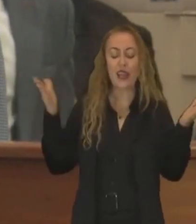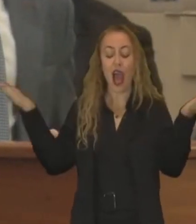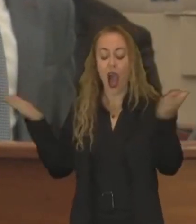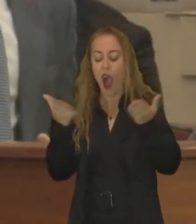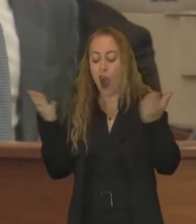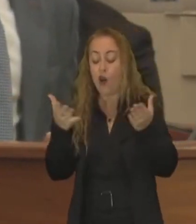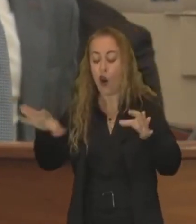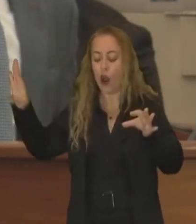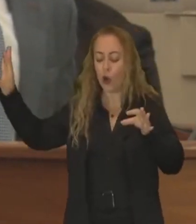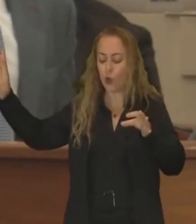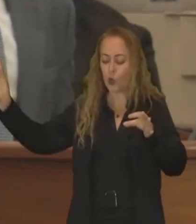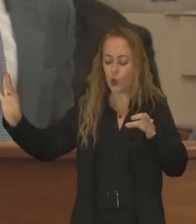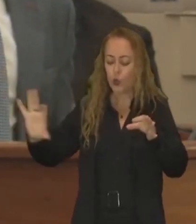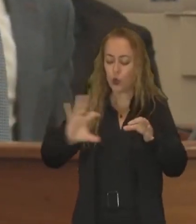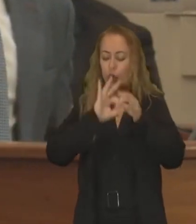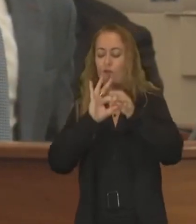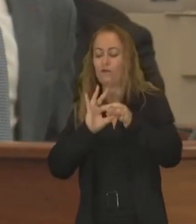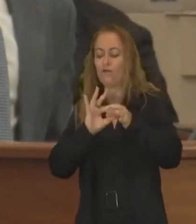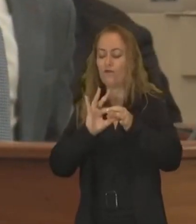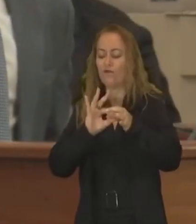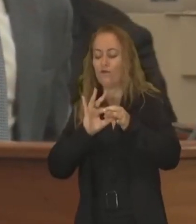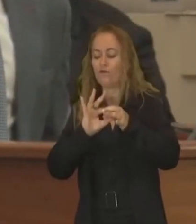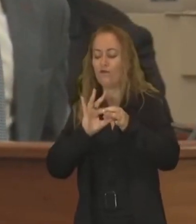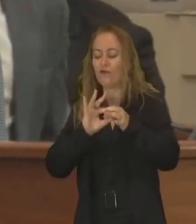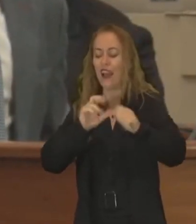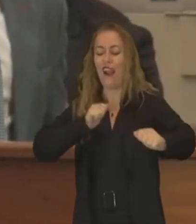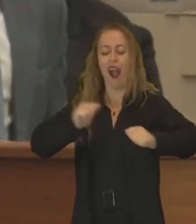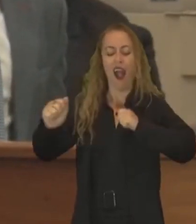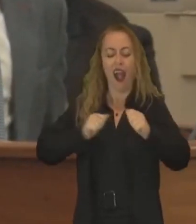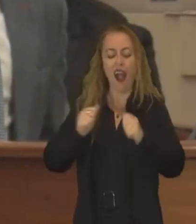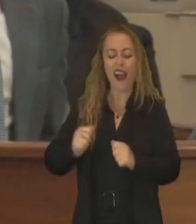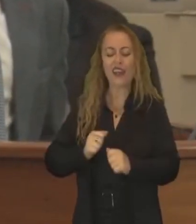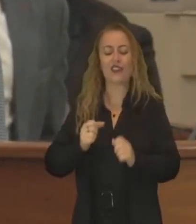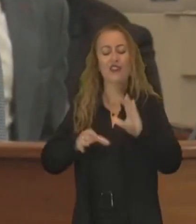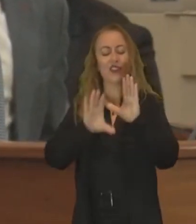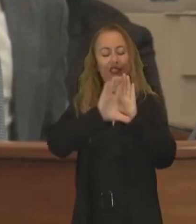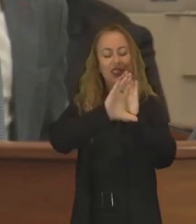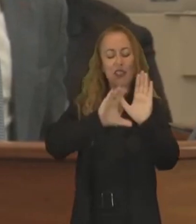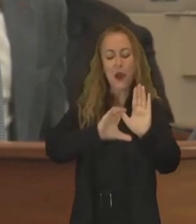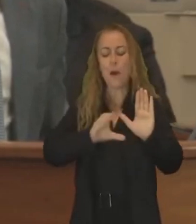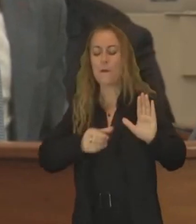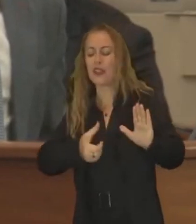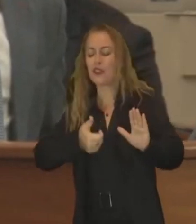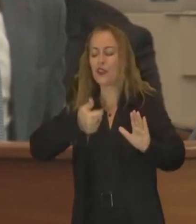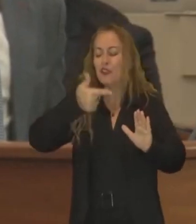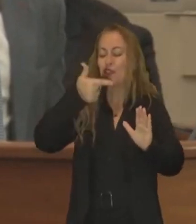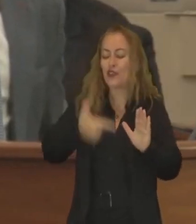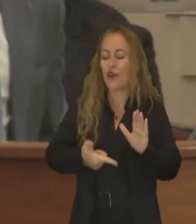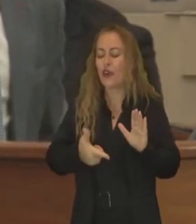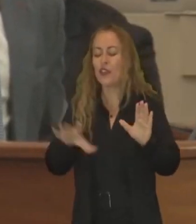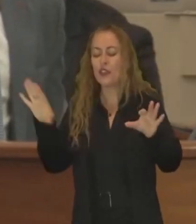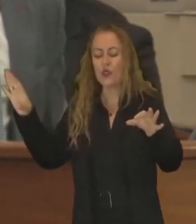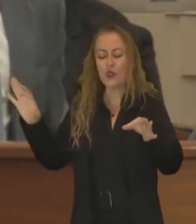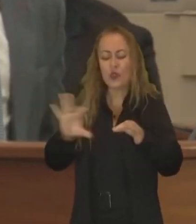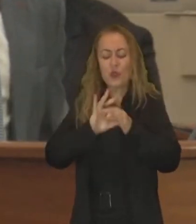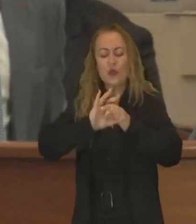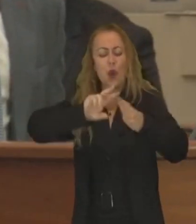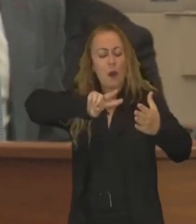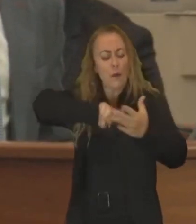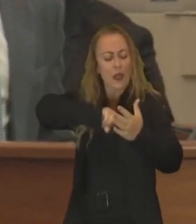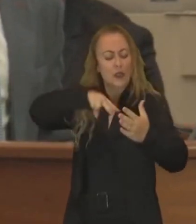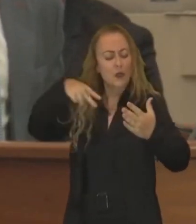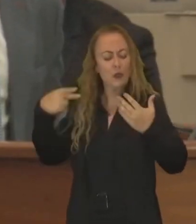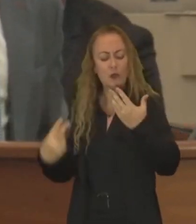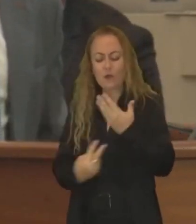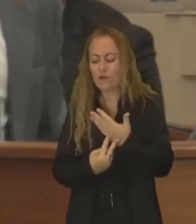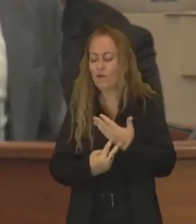Atos capítulo 2. Obrigado porque o Espírito Santo do Senhor traduziu o Teu desejo, falou ao nosso